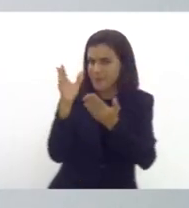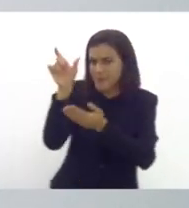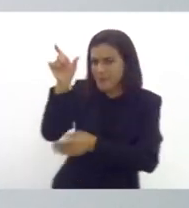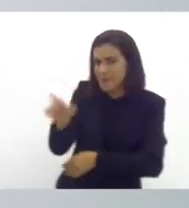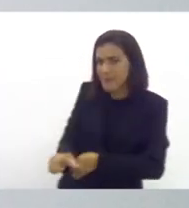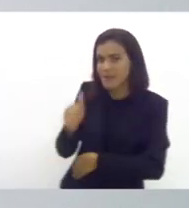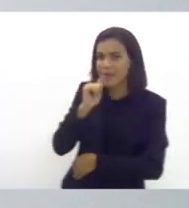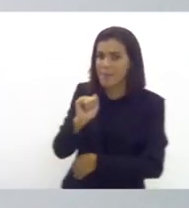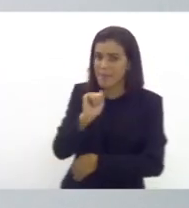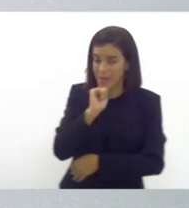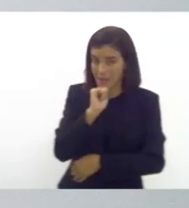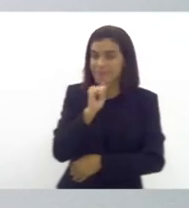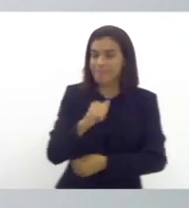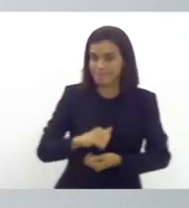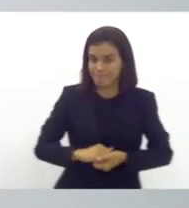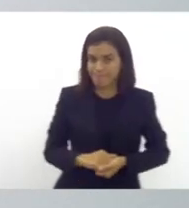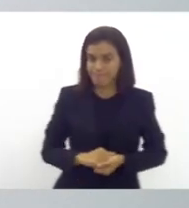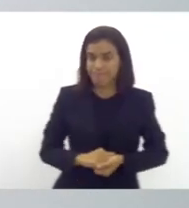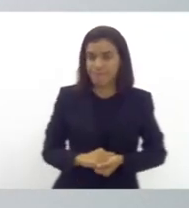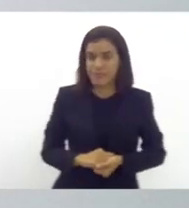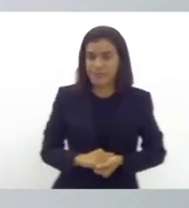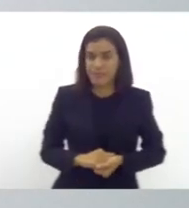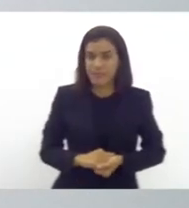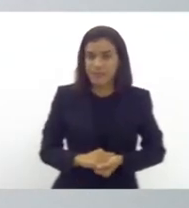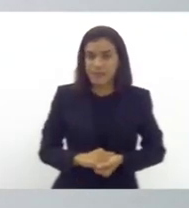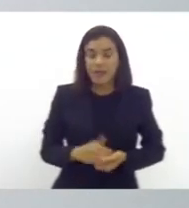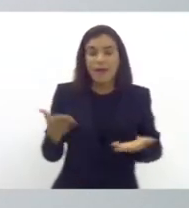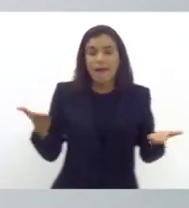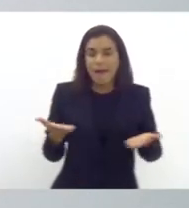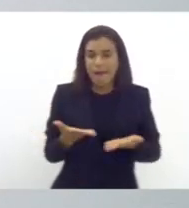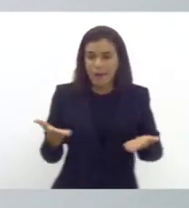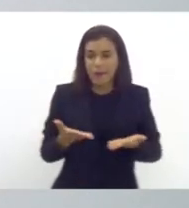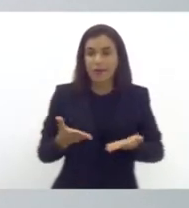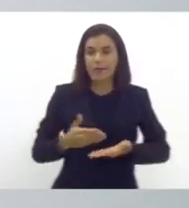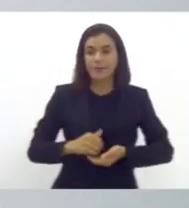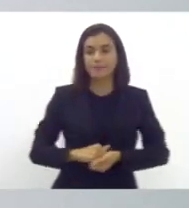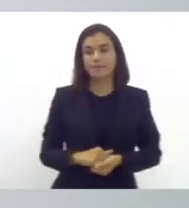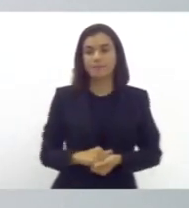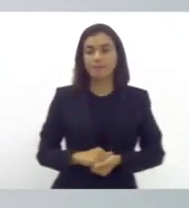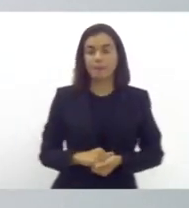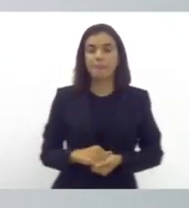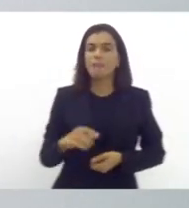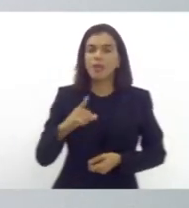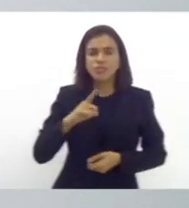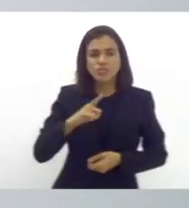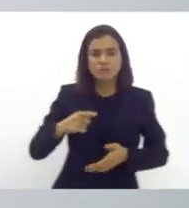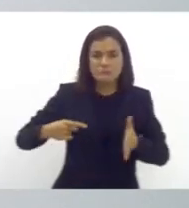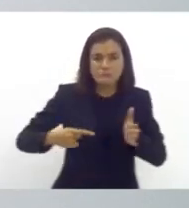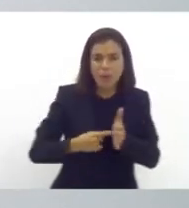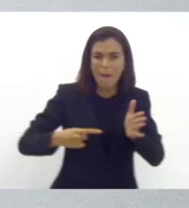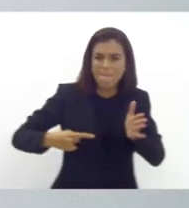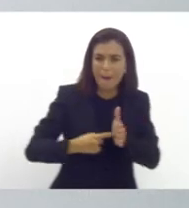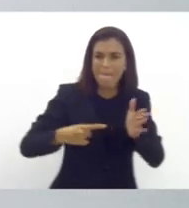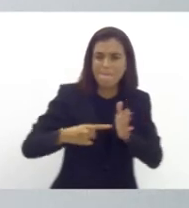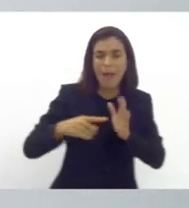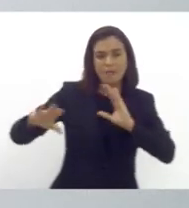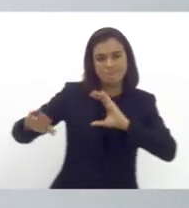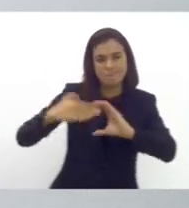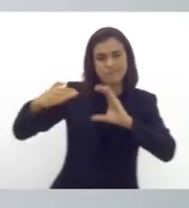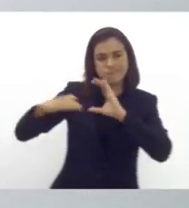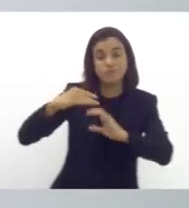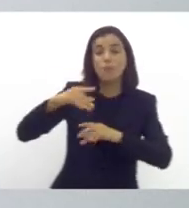também fazendo muito trabalho de muito acolhimento bom agora como já dito a gente recebeu denúncia do cancelamento